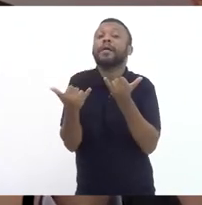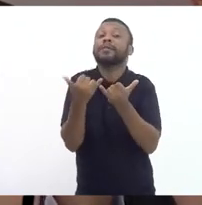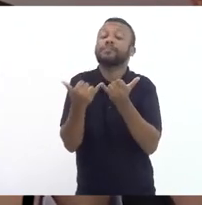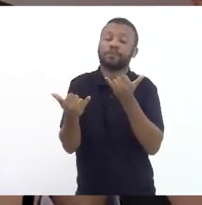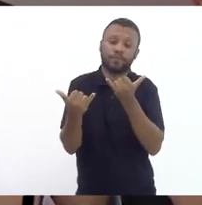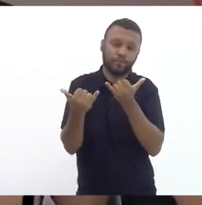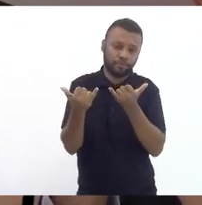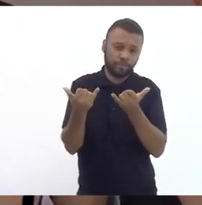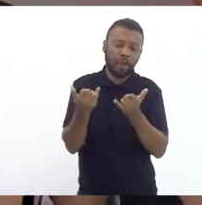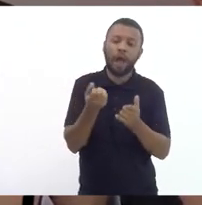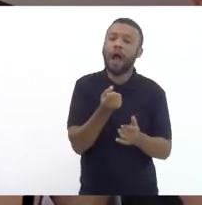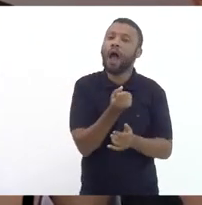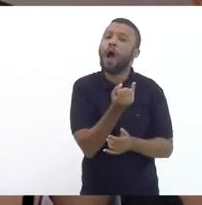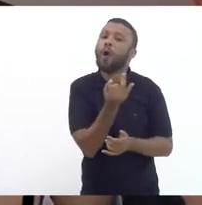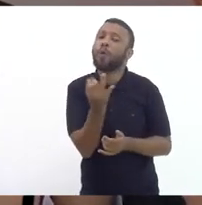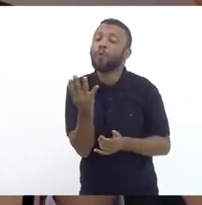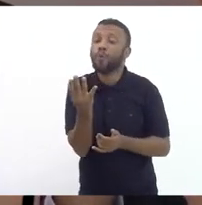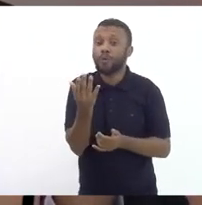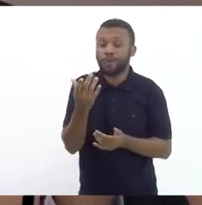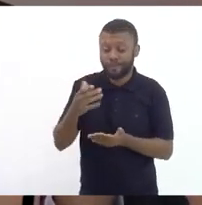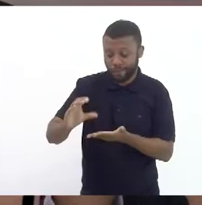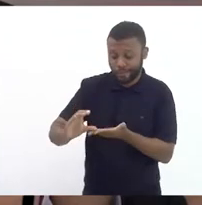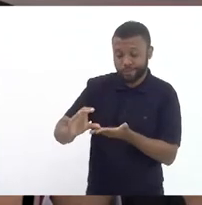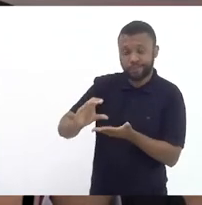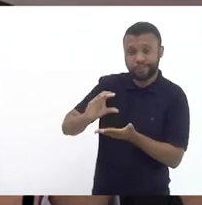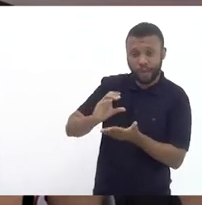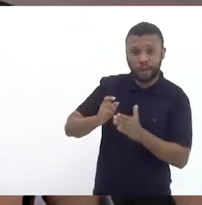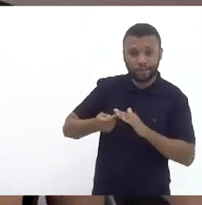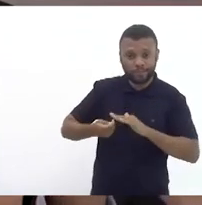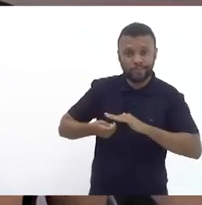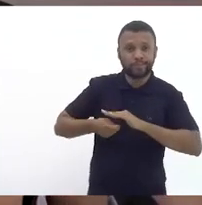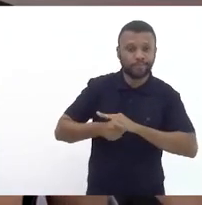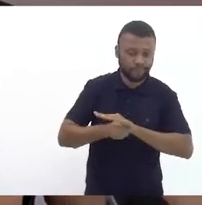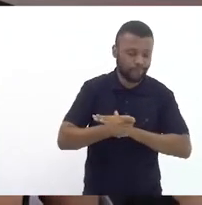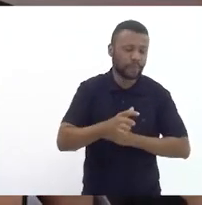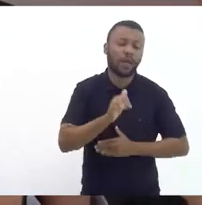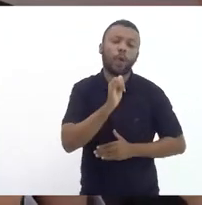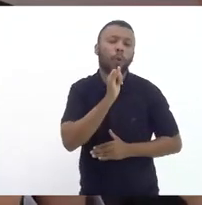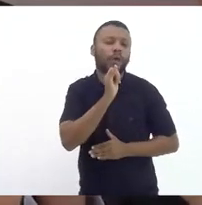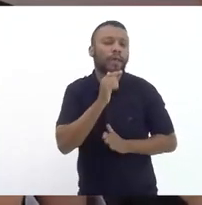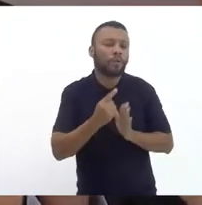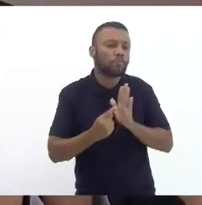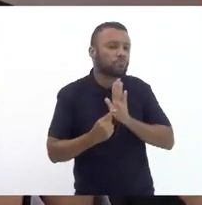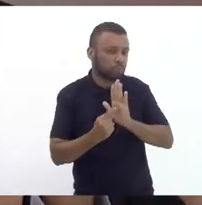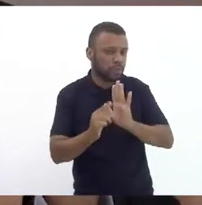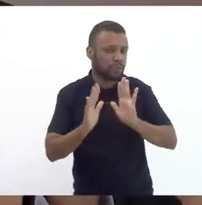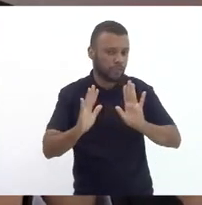parte do valor financeiro. Eu posso dar um exemplo aqui.